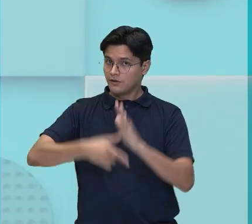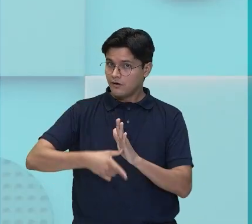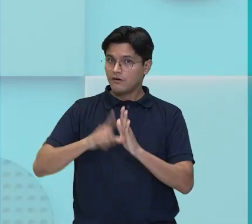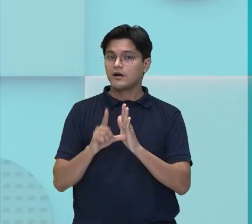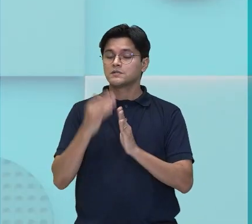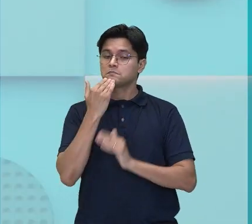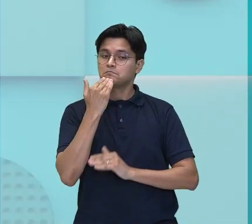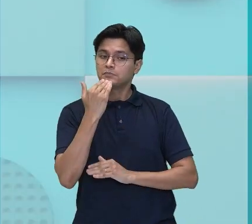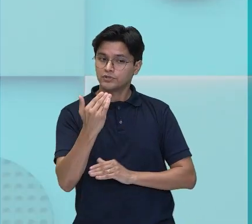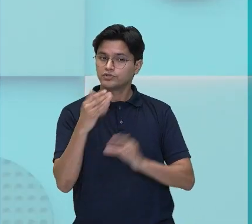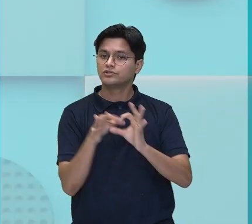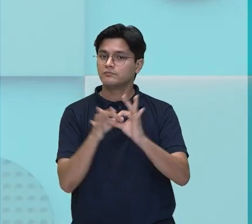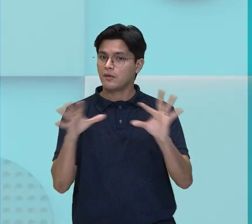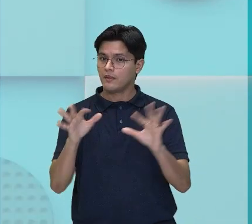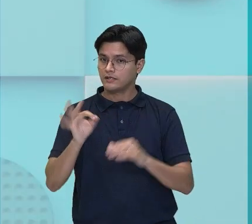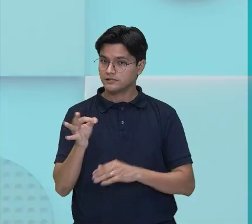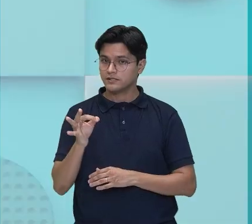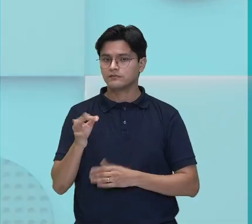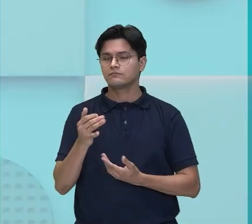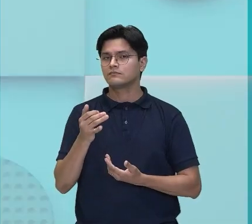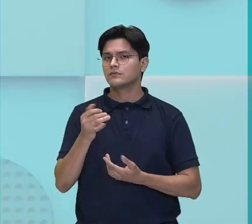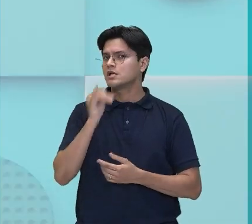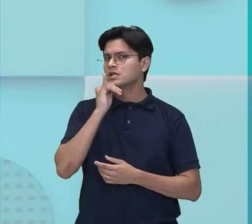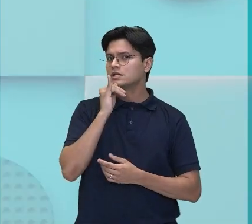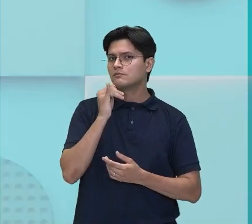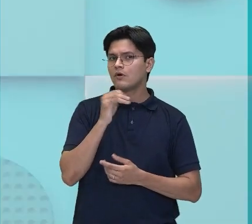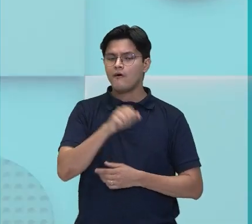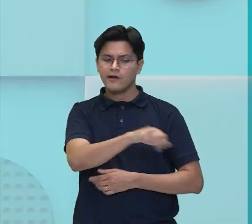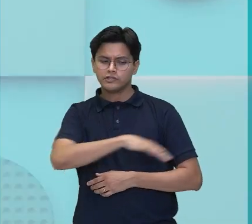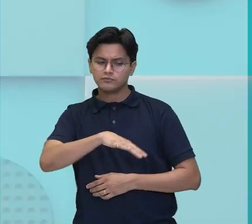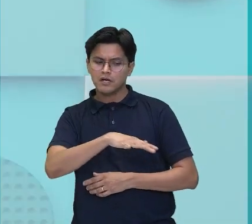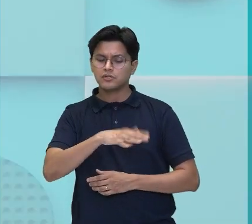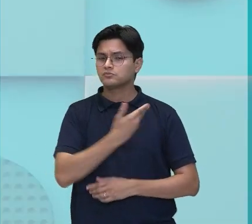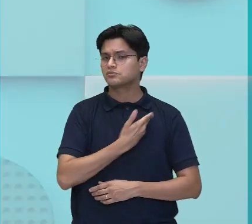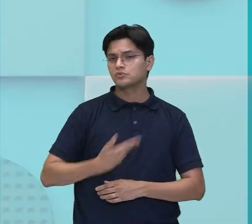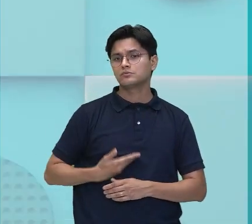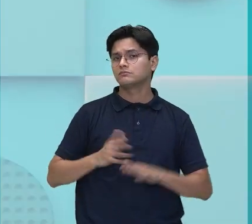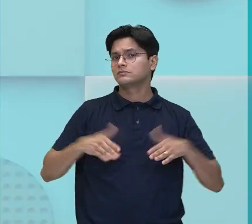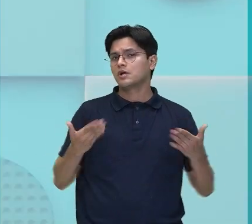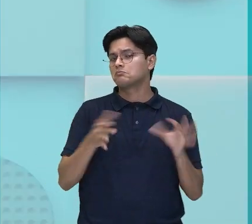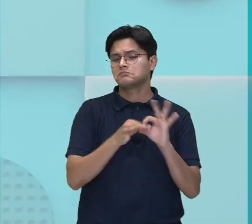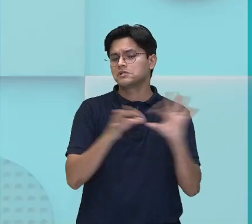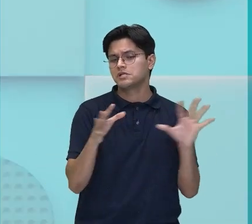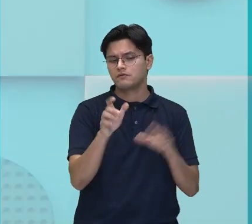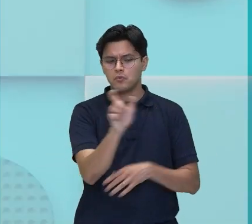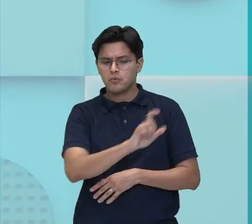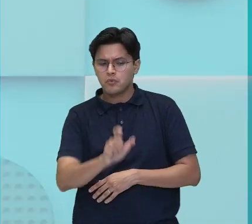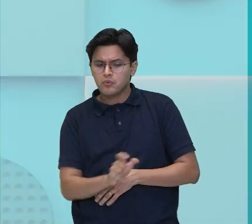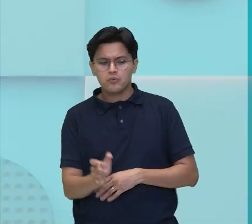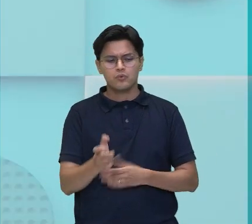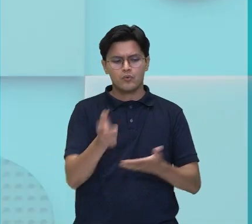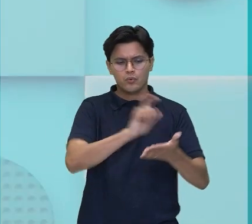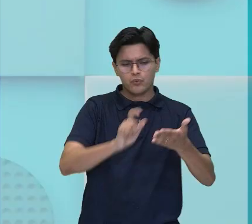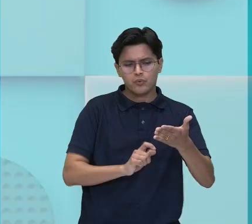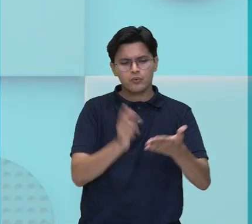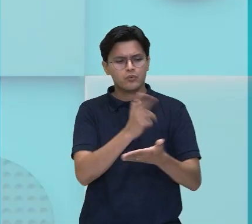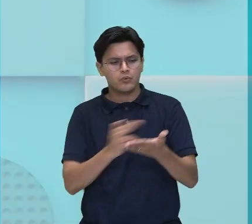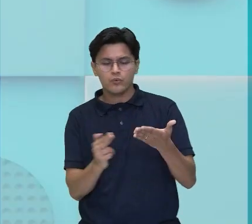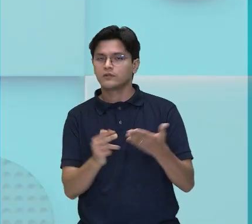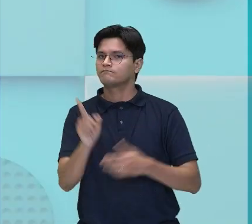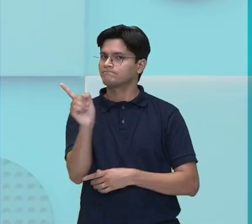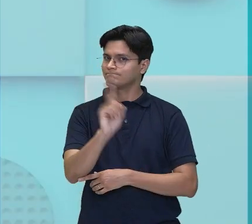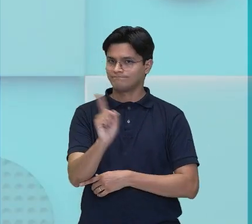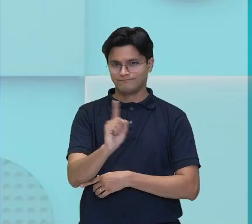público. Mesmo que seja um espaço público, eu tenho que pedir autorização. É a mesma coisa quando a gente quer fazer festa na rua,